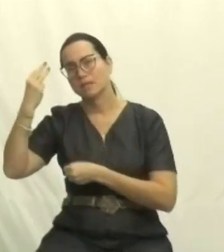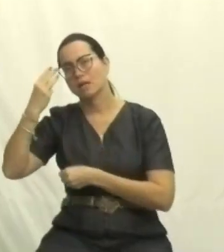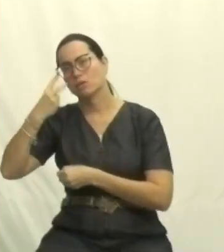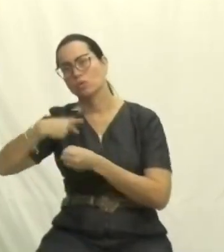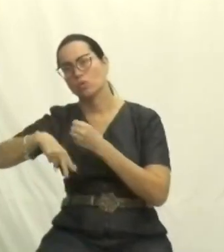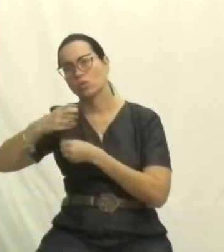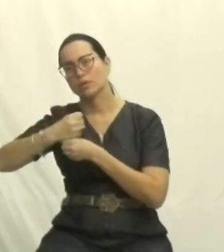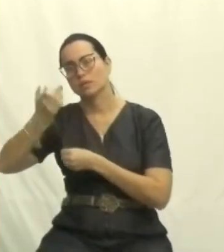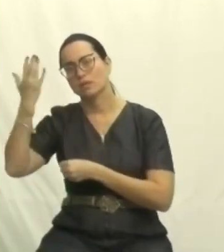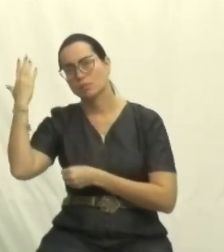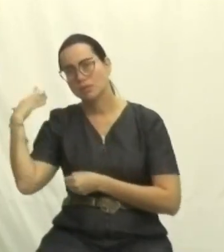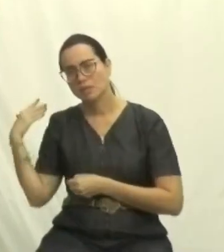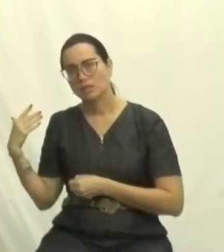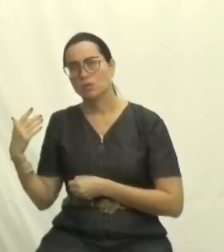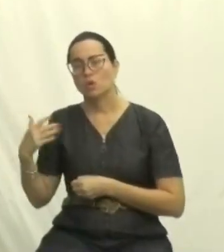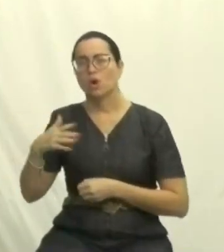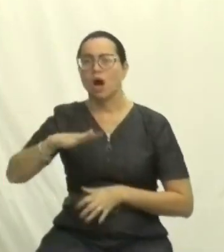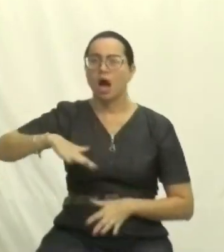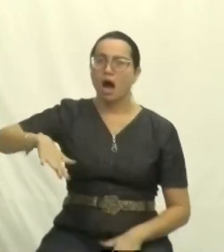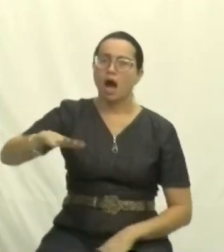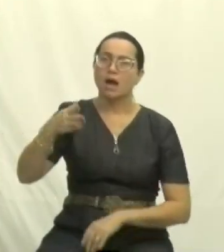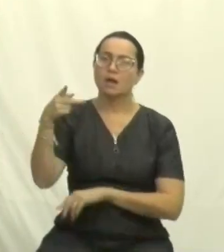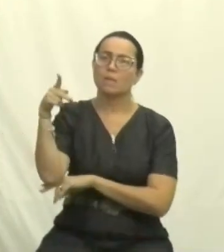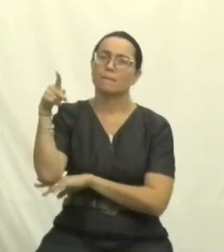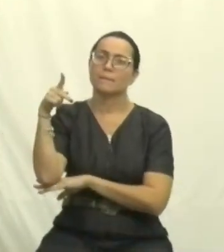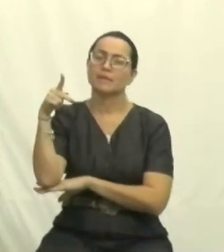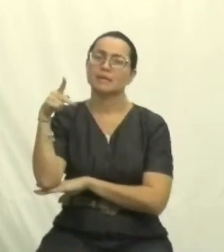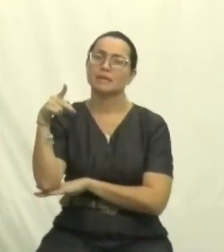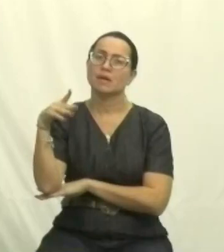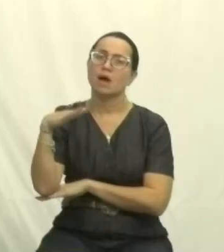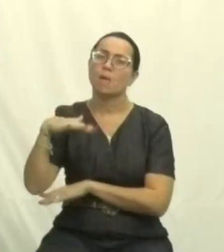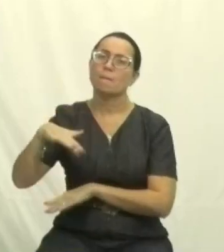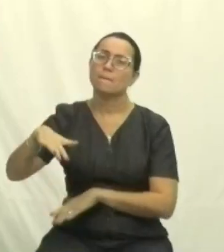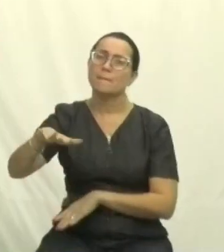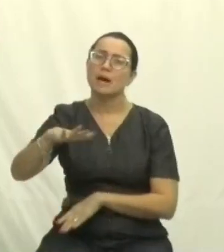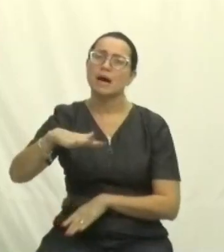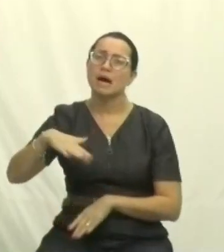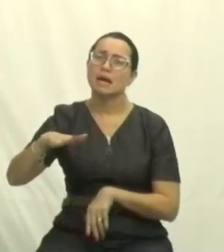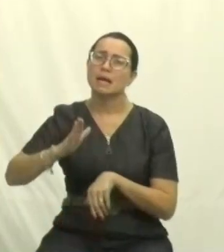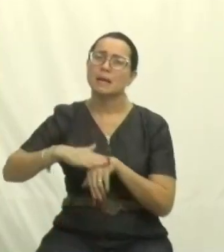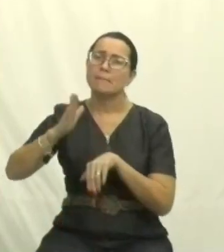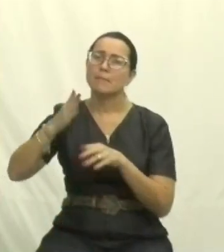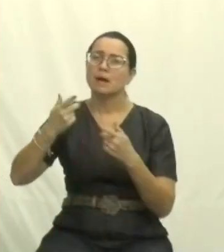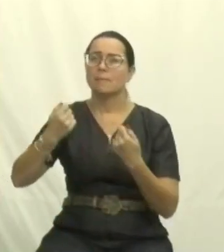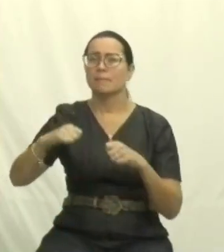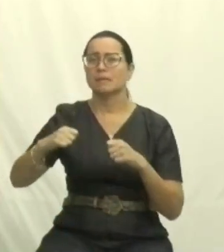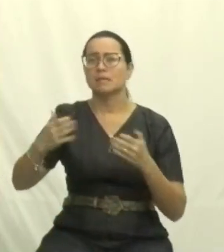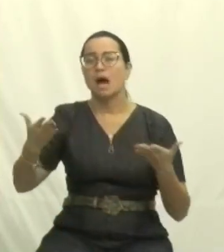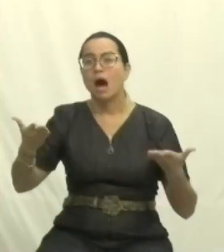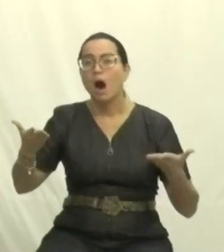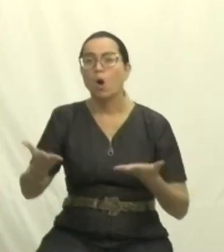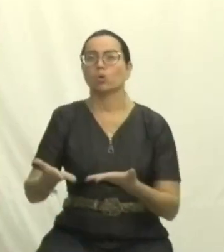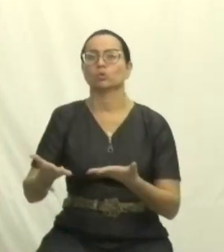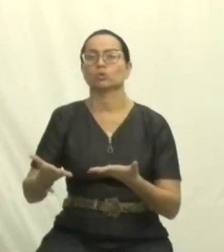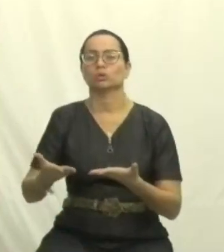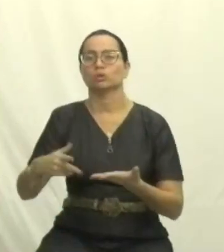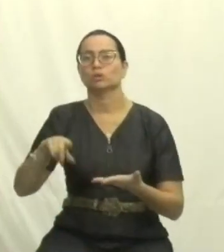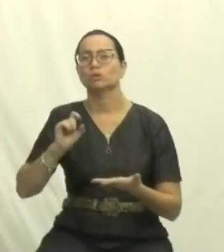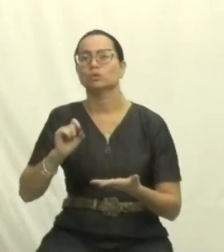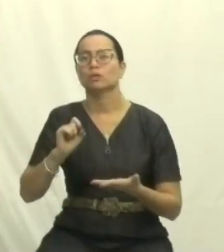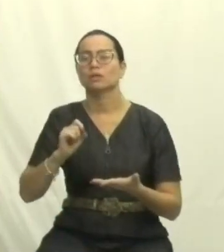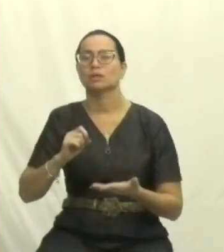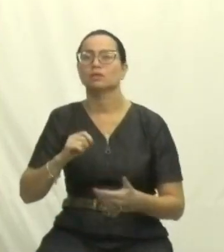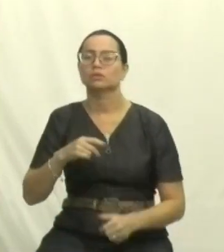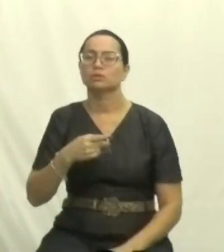região do bairro Pinheirinho é uma região, eu diria que é a região da cidade que mais precisa hoje de uma